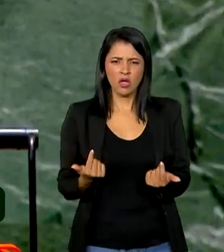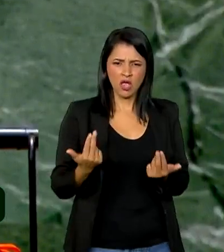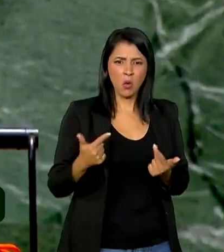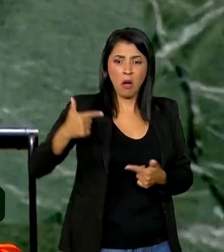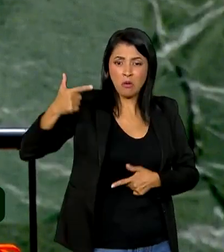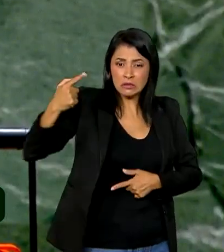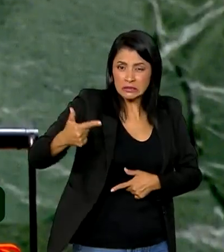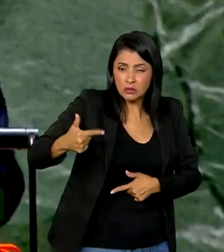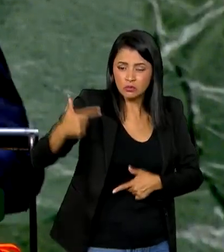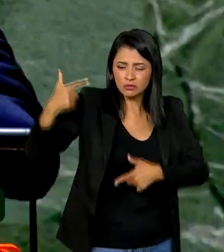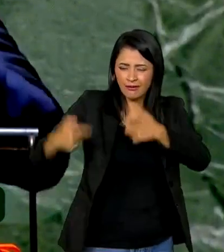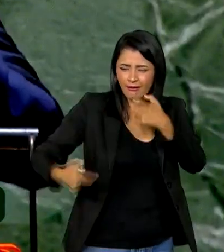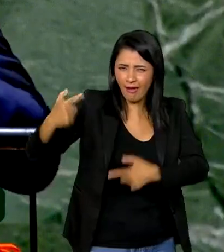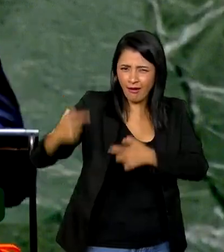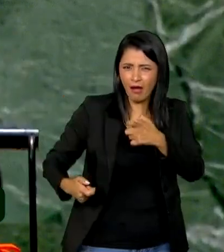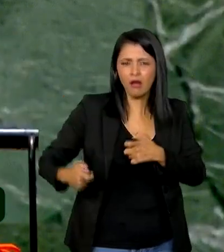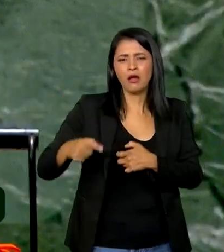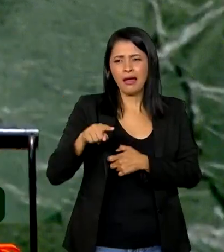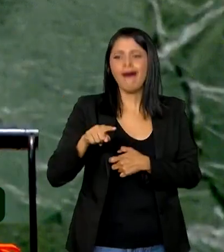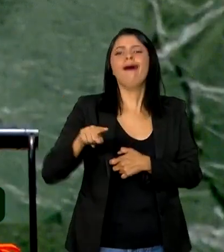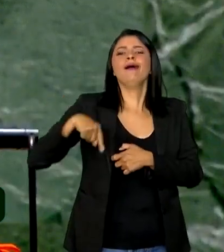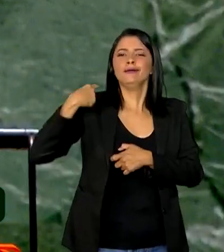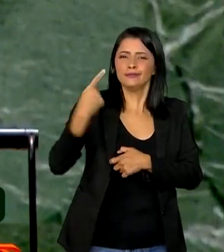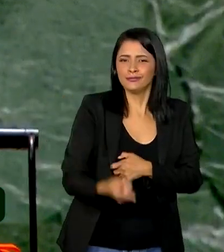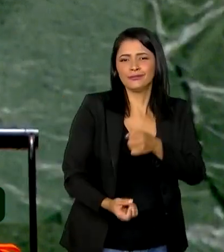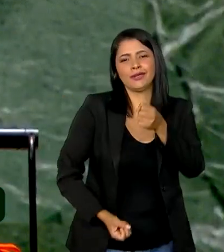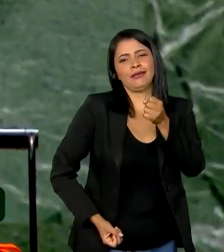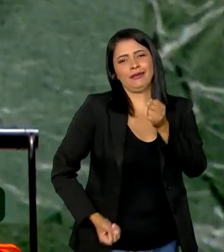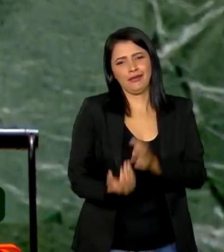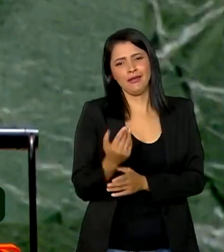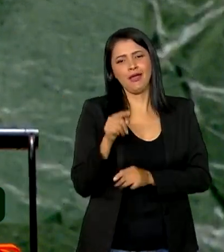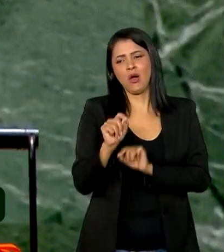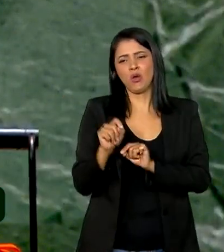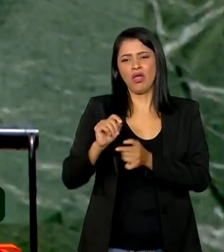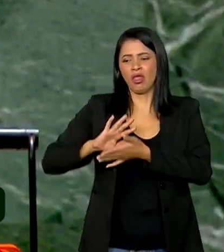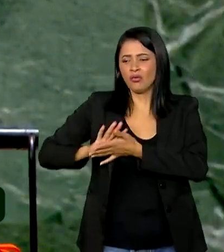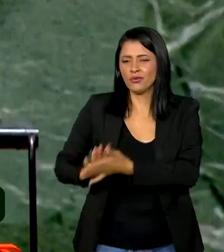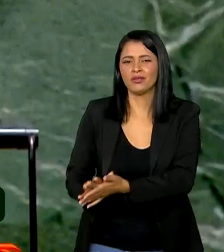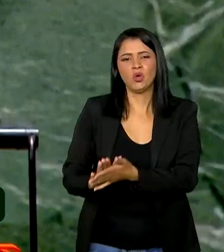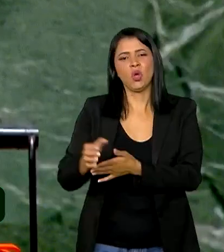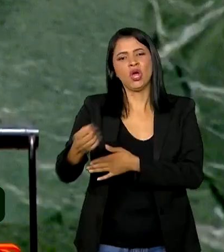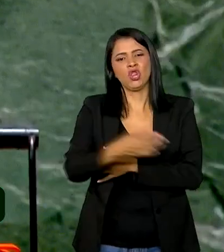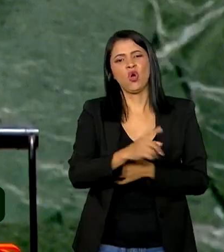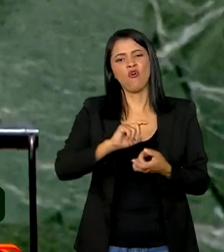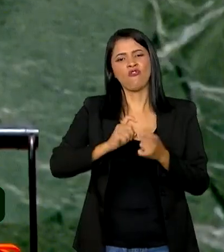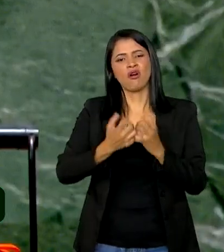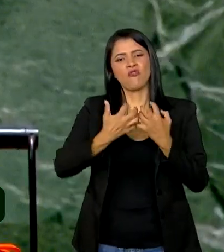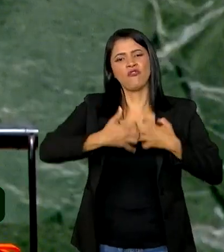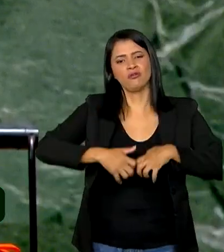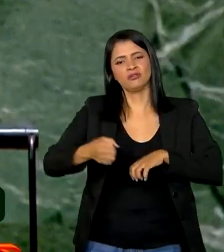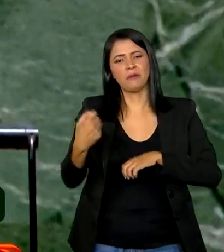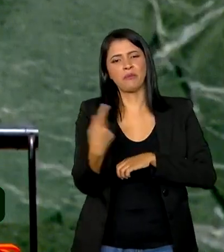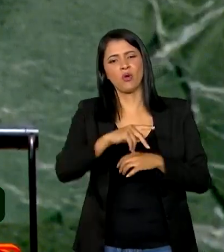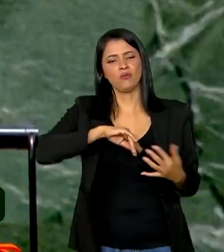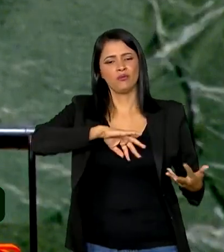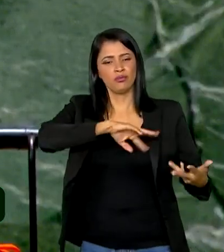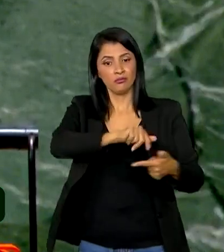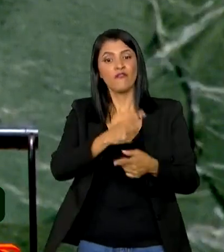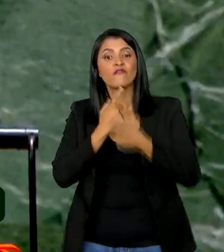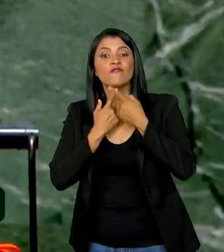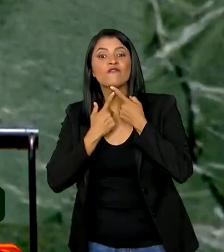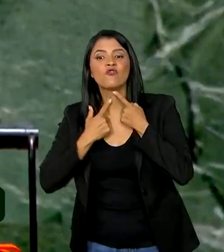ONU mais eficaz e representativa, é preciso travar uma discussão nos principais fóruns mundiais.